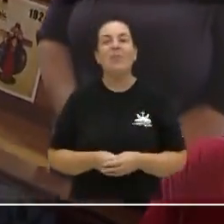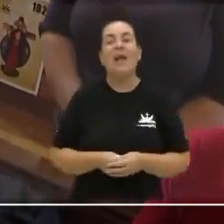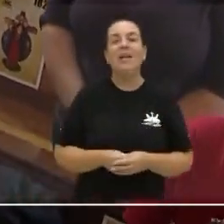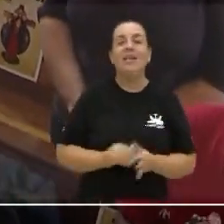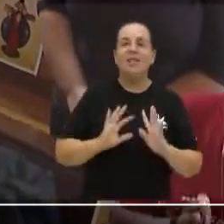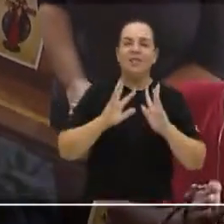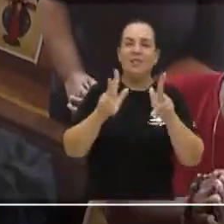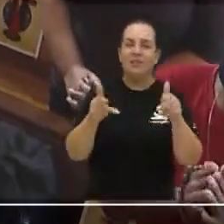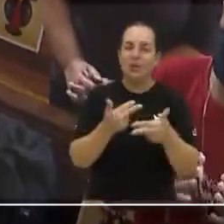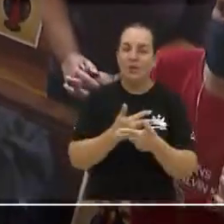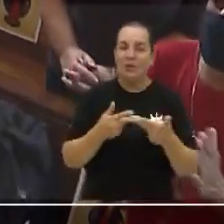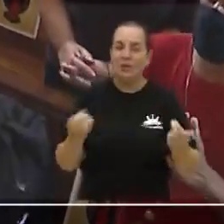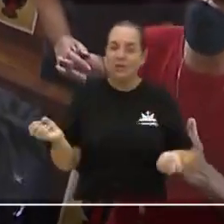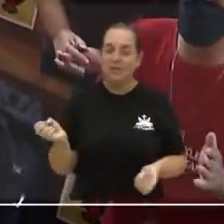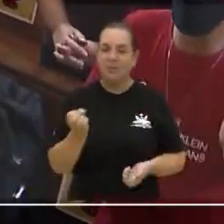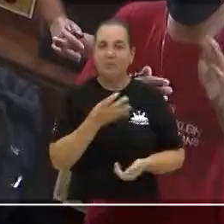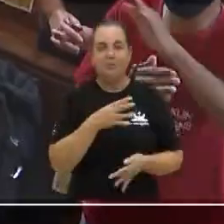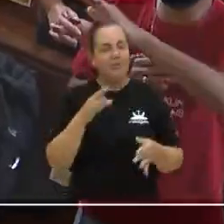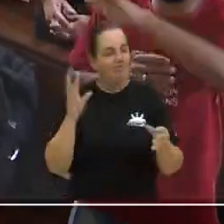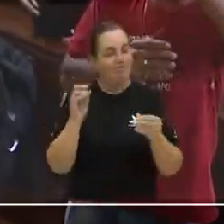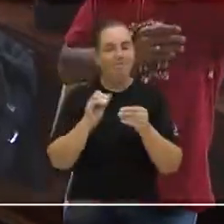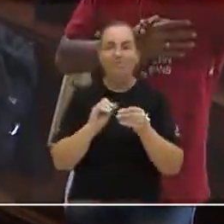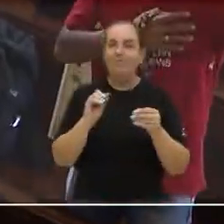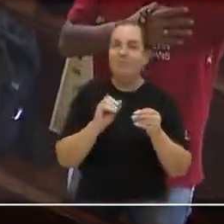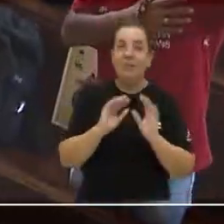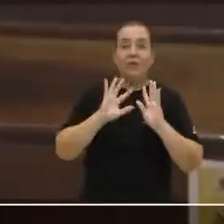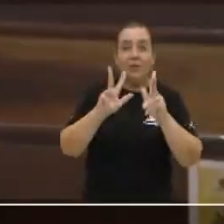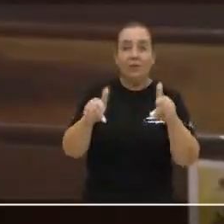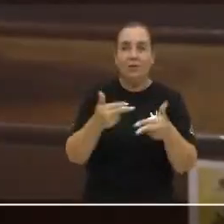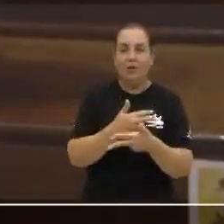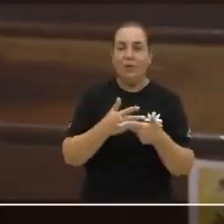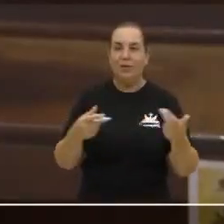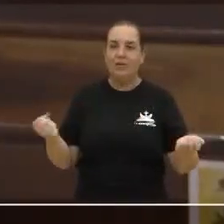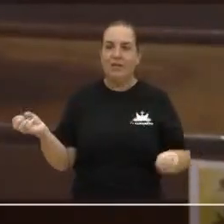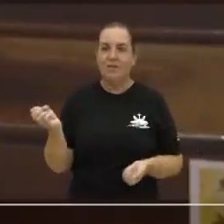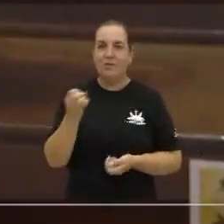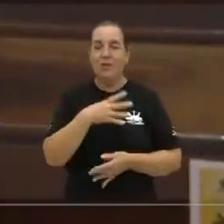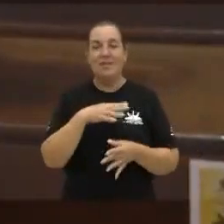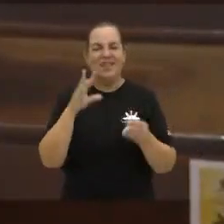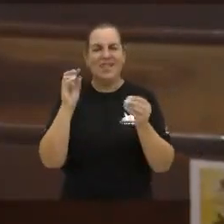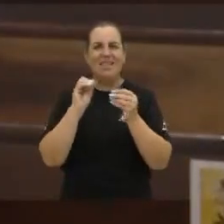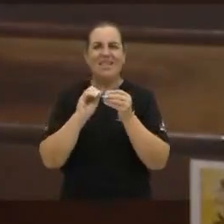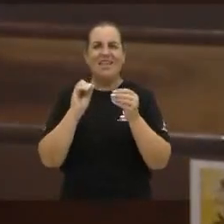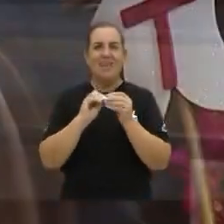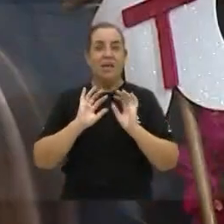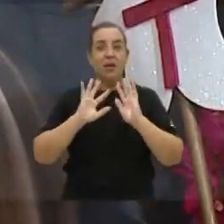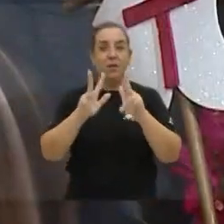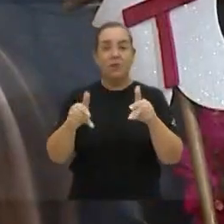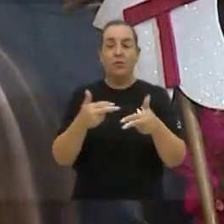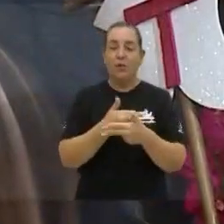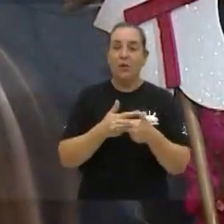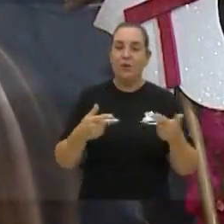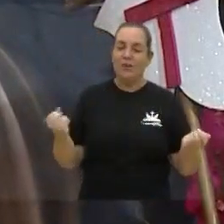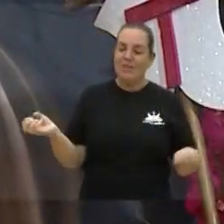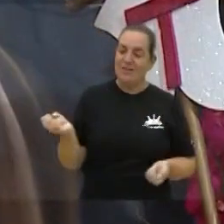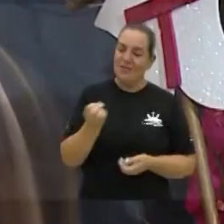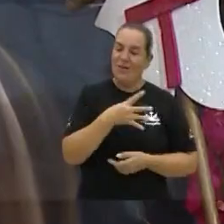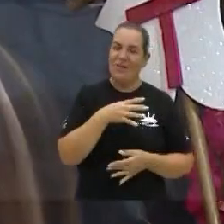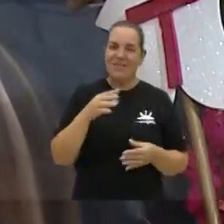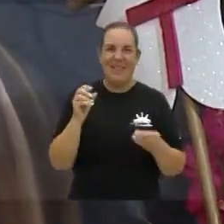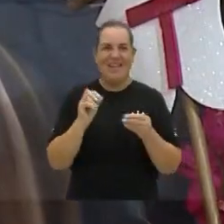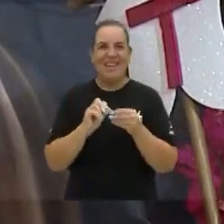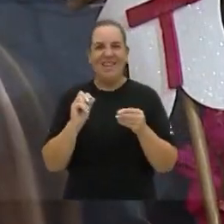Eis que faço nova todas as coisas, que faço nova todas as coisas, que faço nova todas